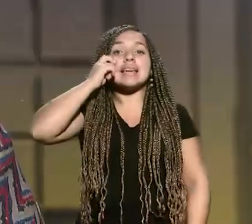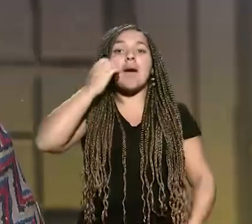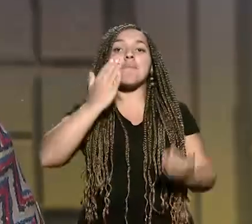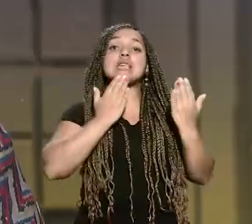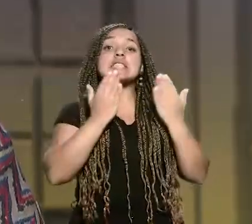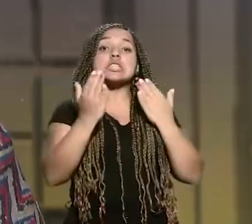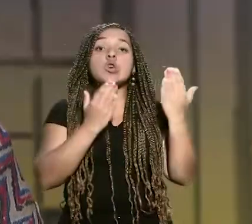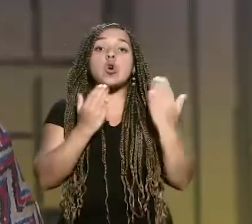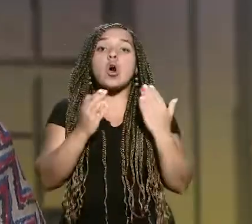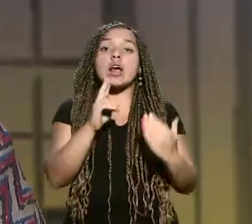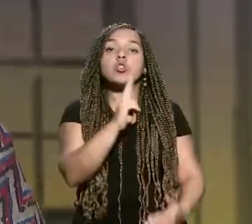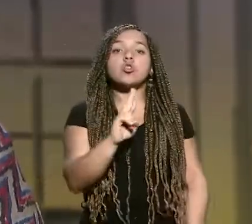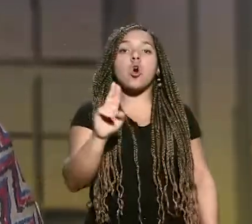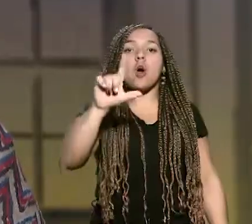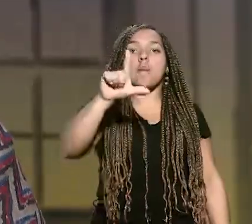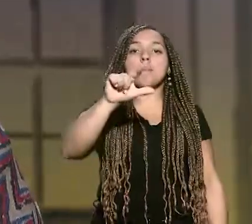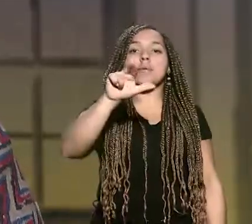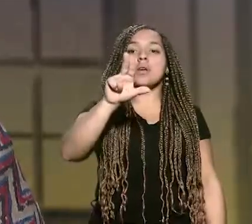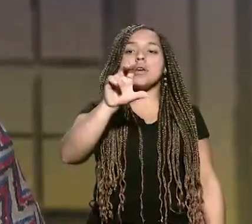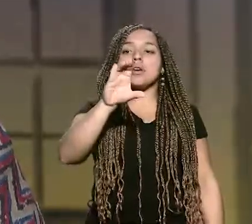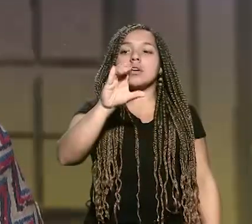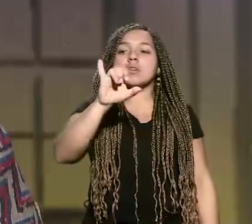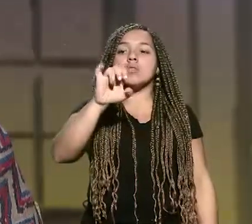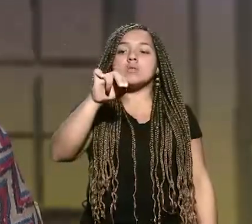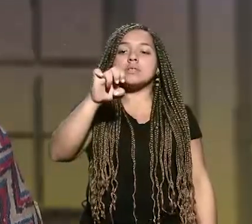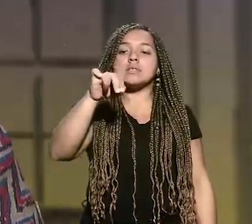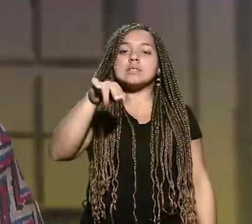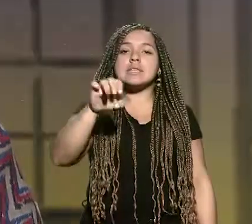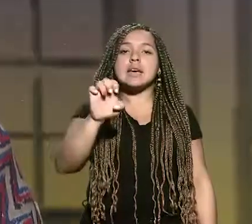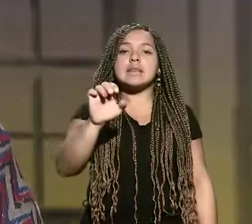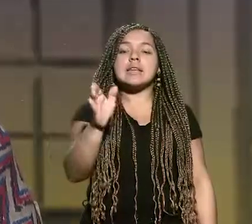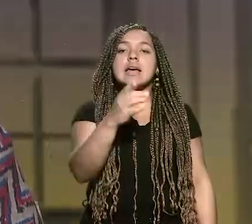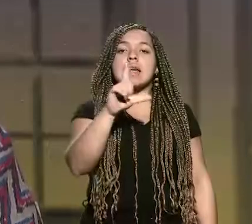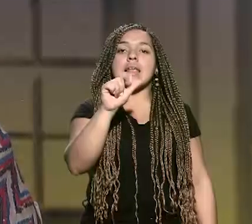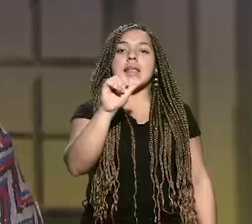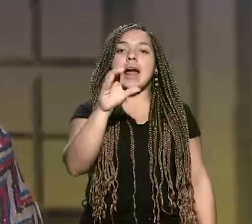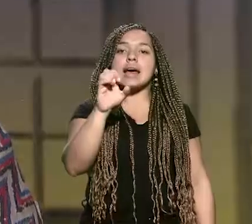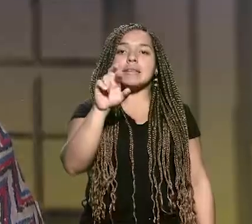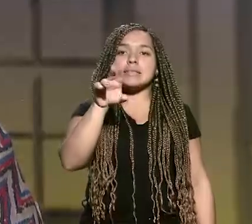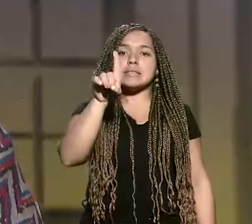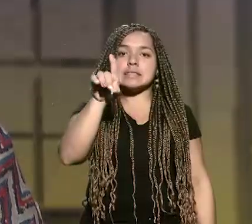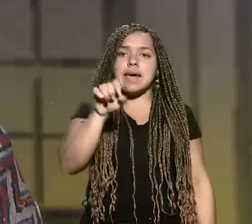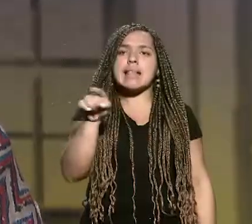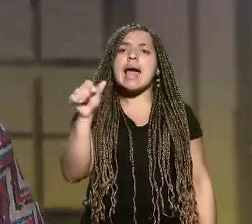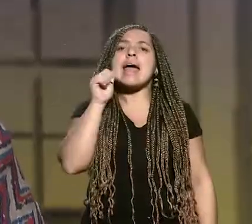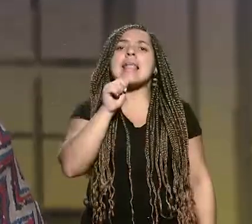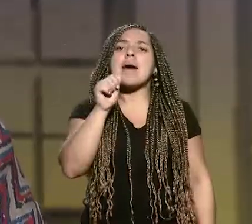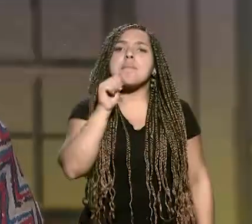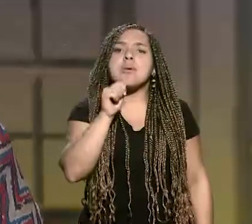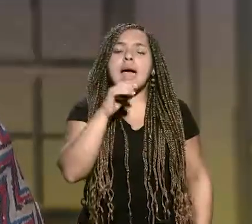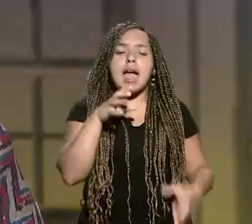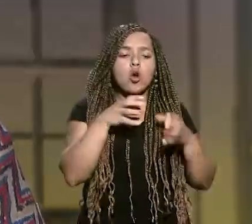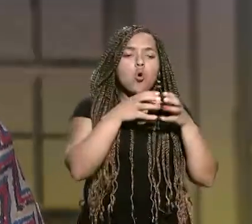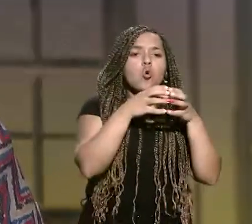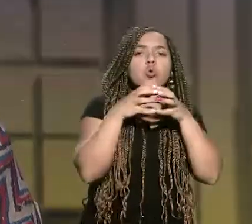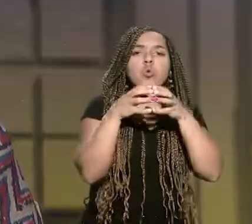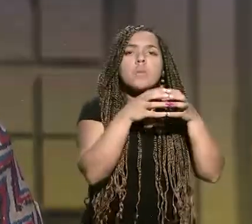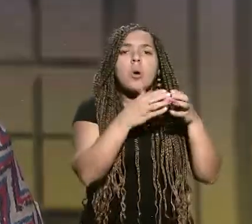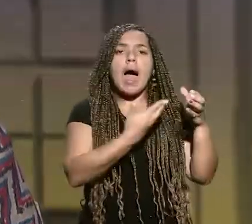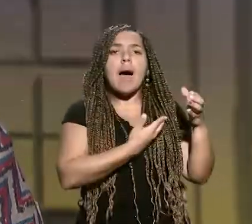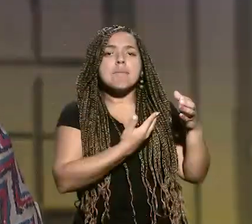É o Estado chegar nos espaços, nos territórios mais pobres, de maioria negra, e não